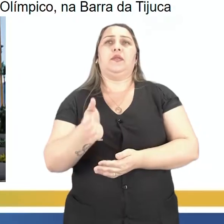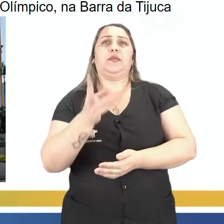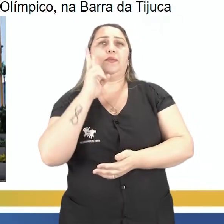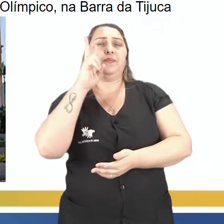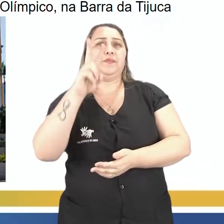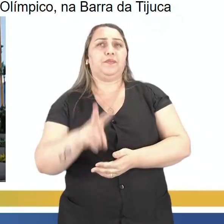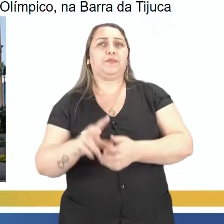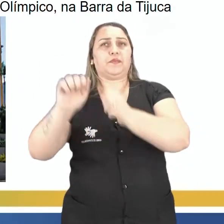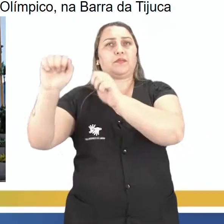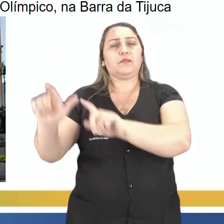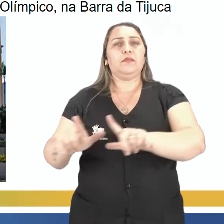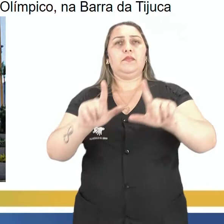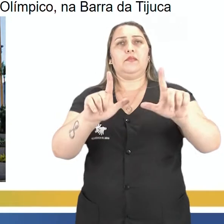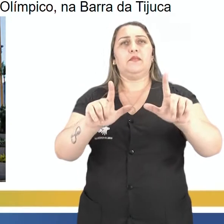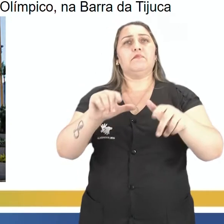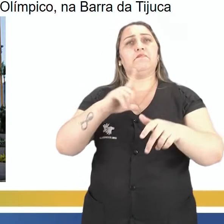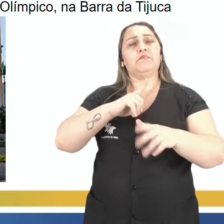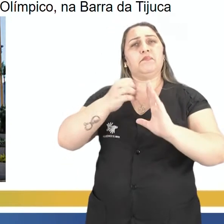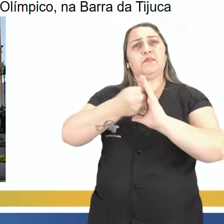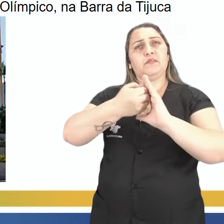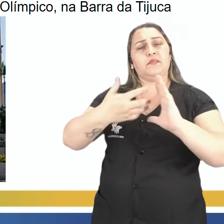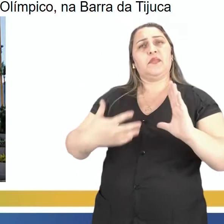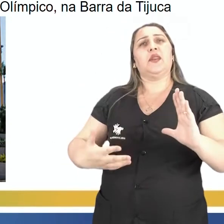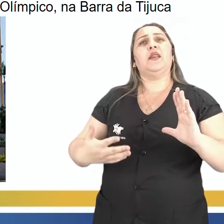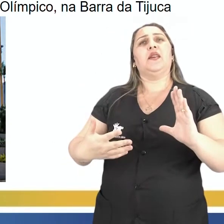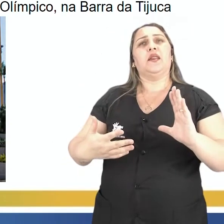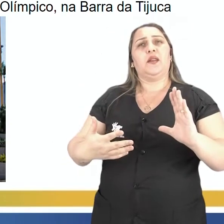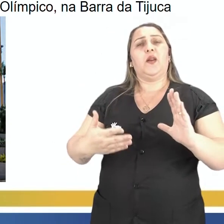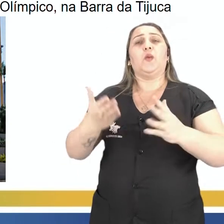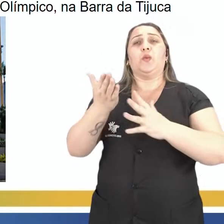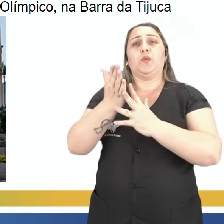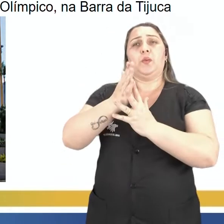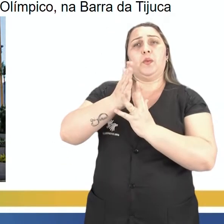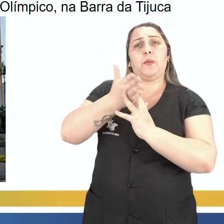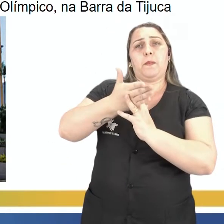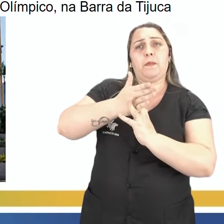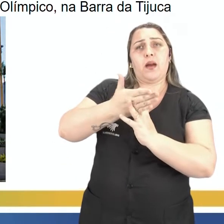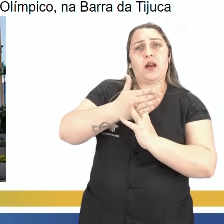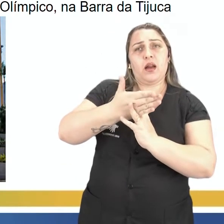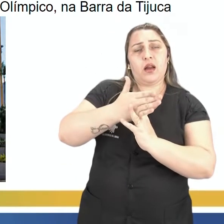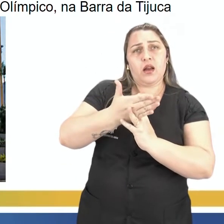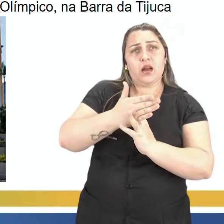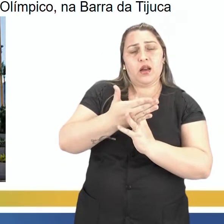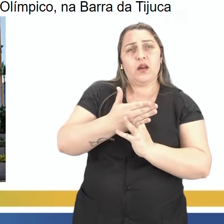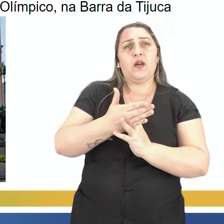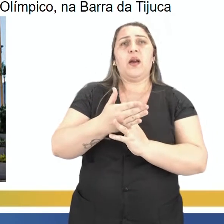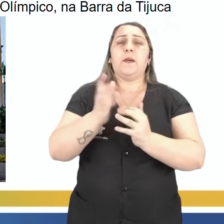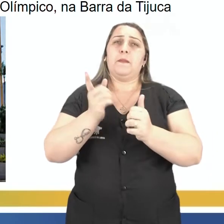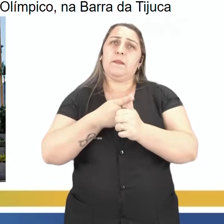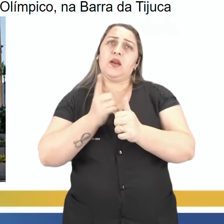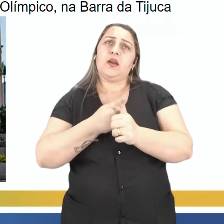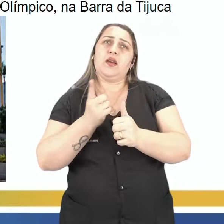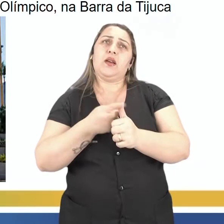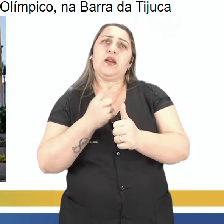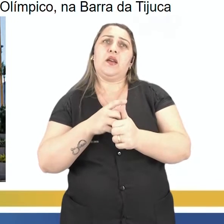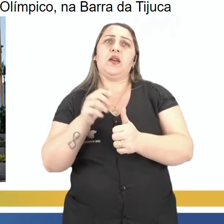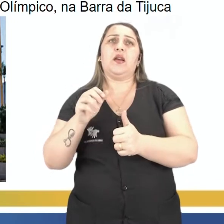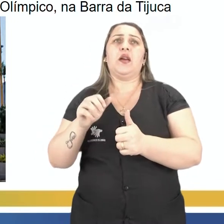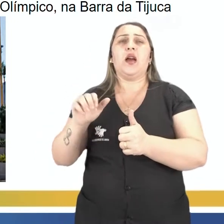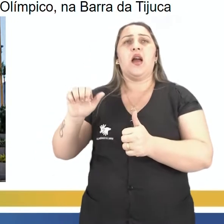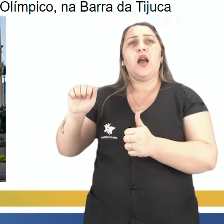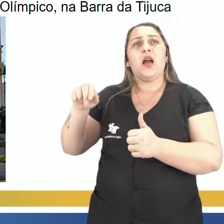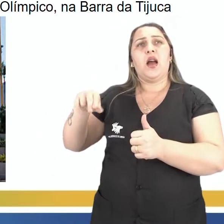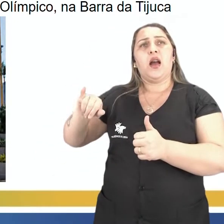ver no slide, gente, ela tem características tanto do barroco, como nessa obra, a primeira obra que nós podemos ver, chamada Anjos,